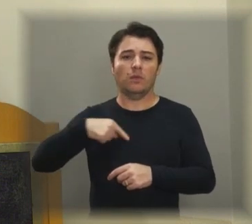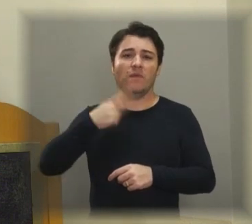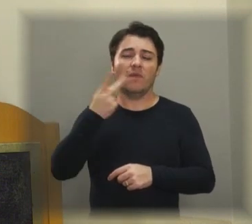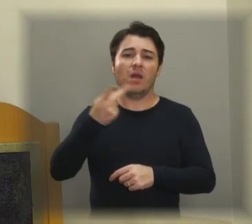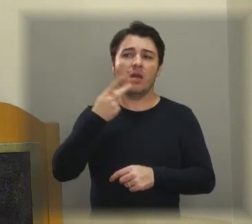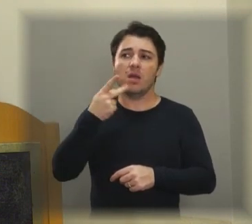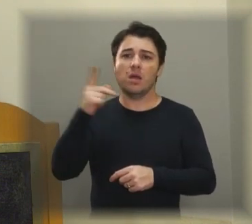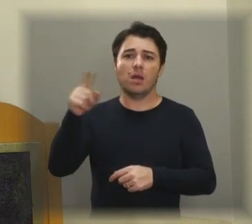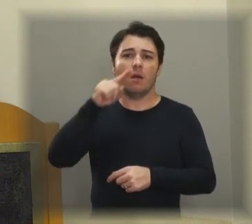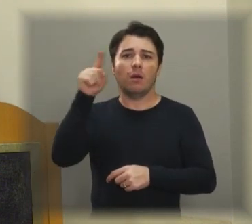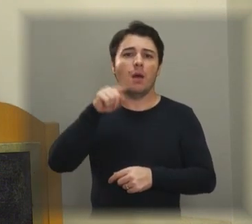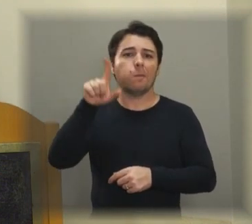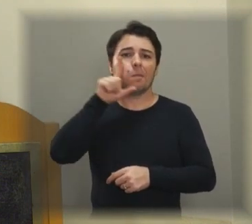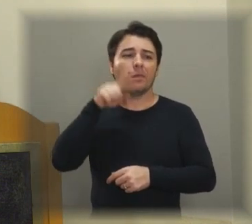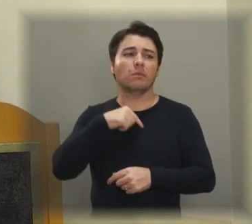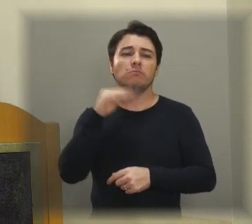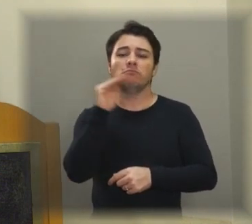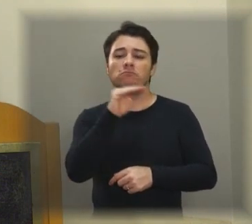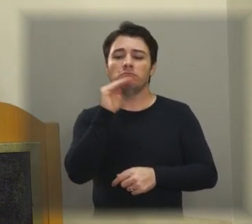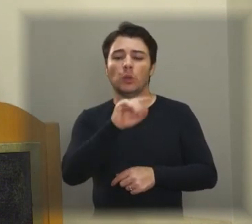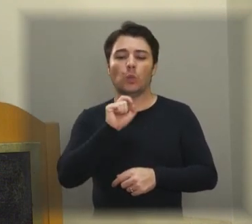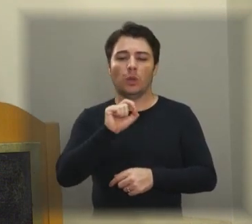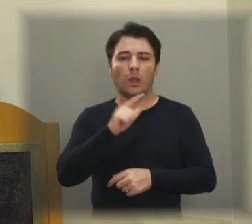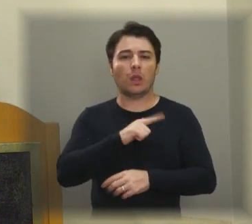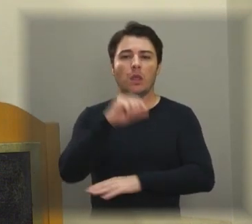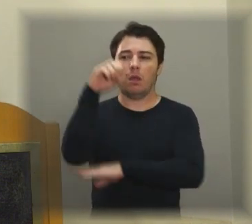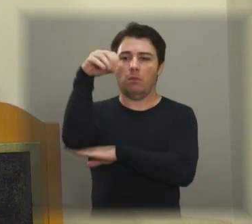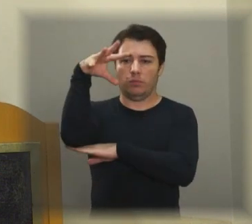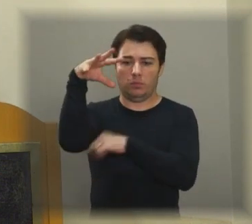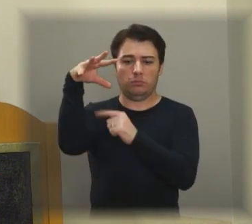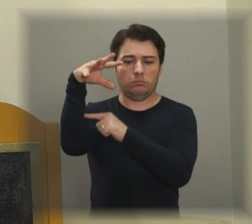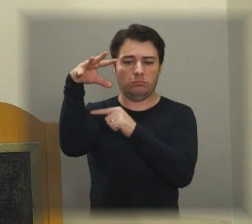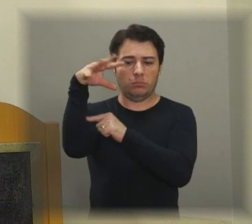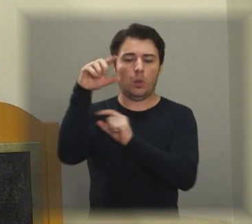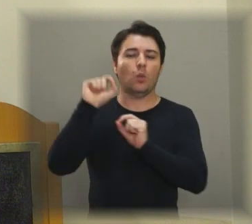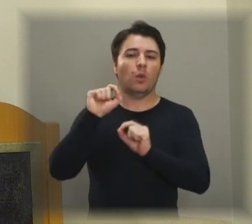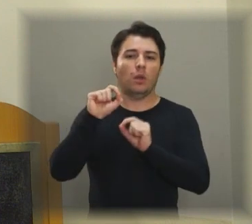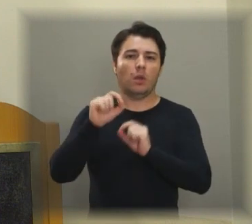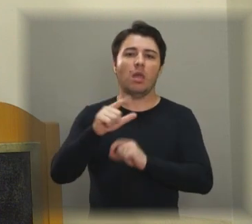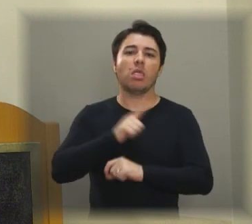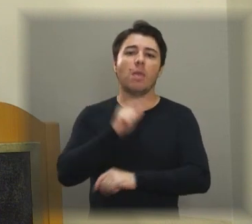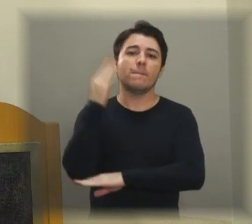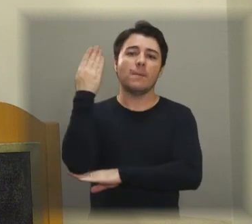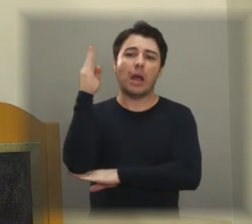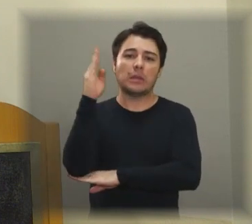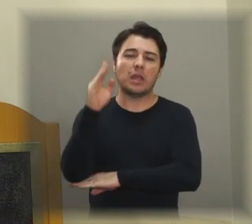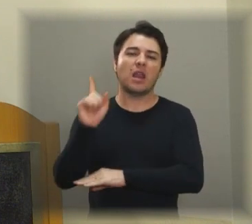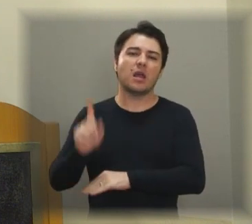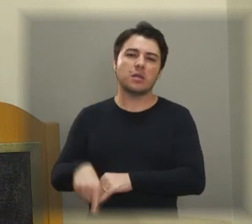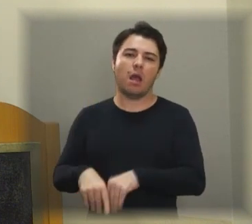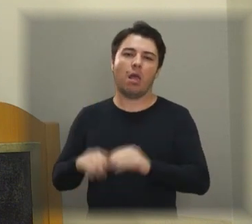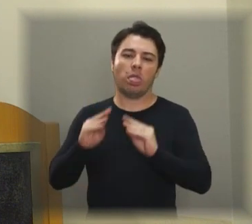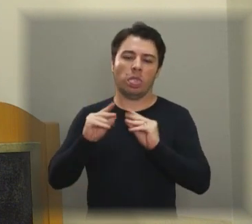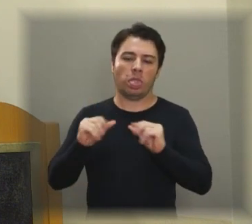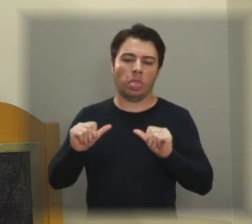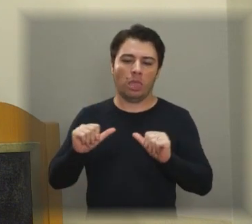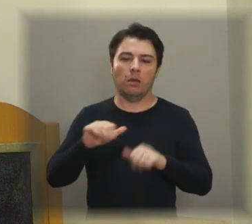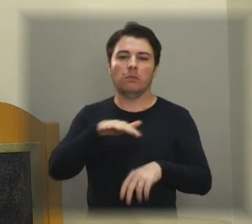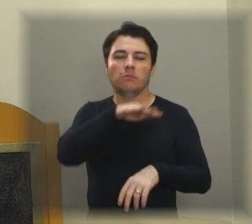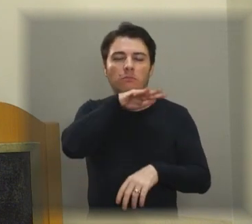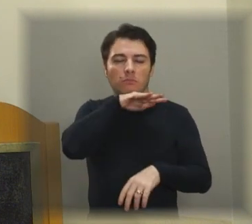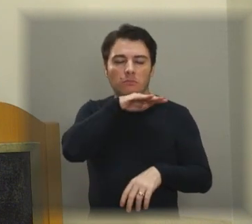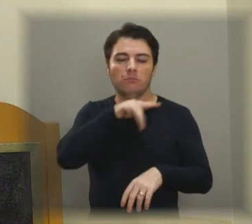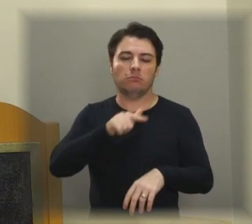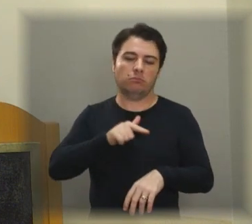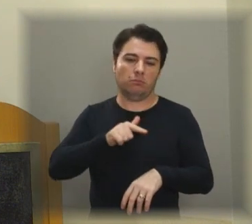fala com o Zé Luís alguns postos E se a gente vê madeira podre e é o